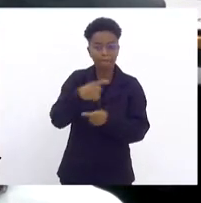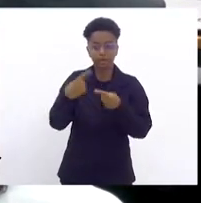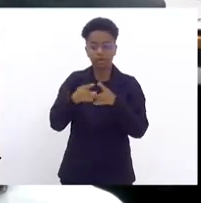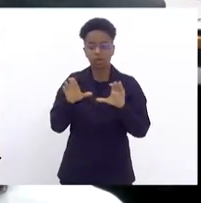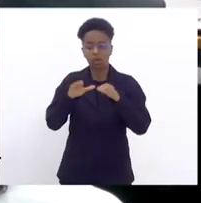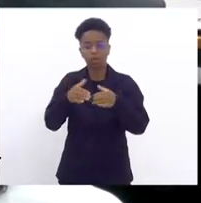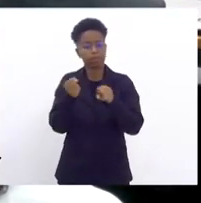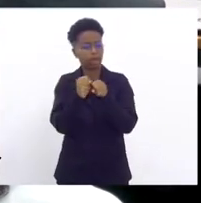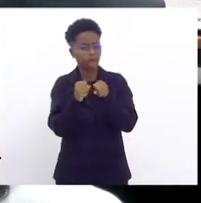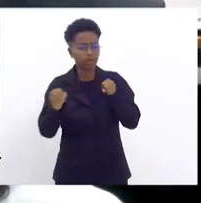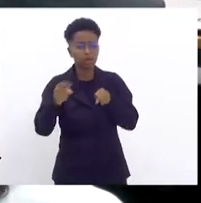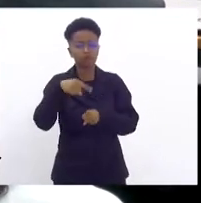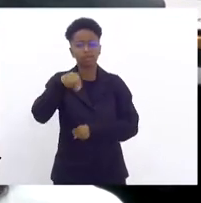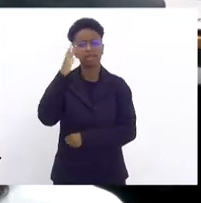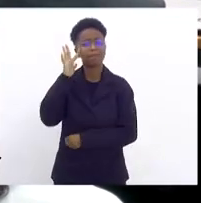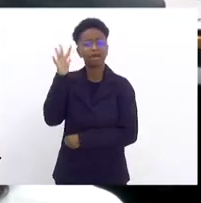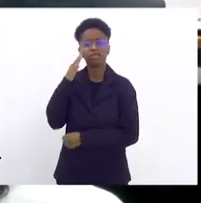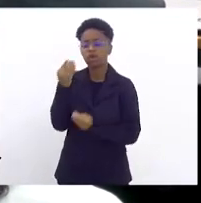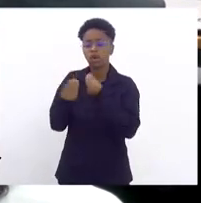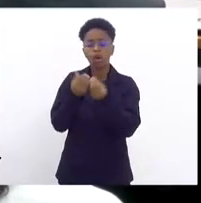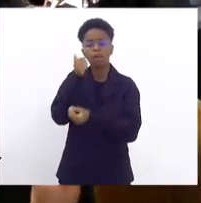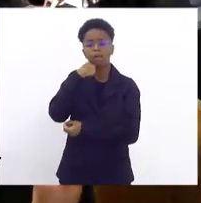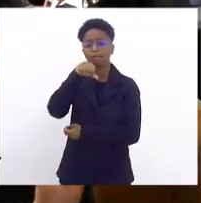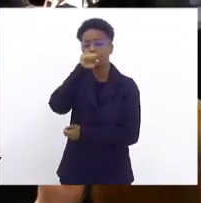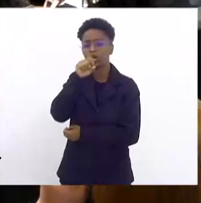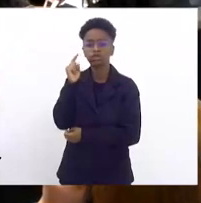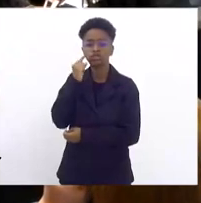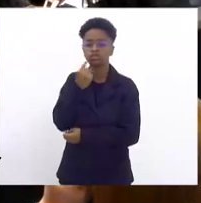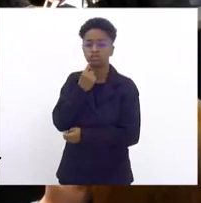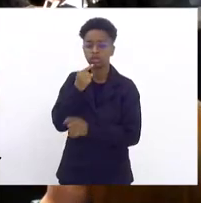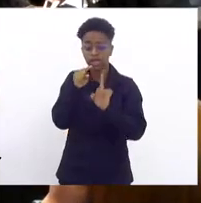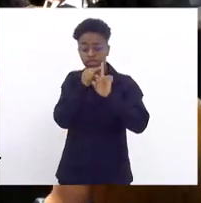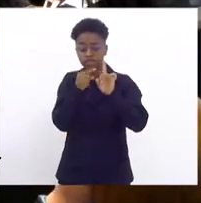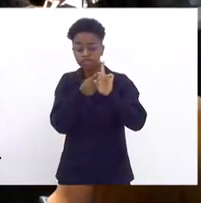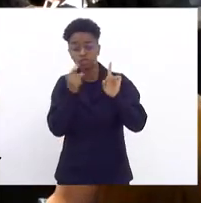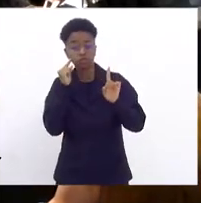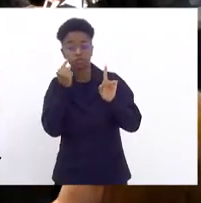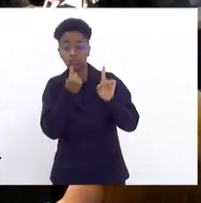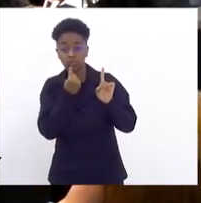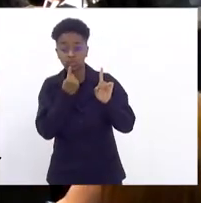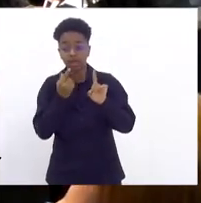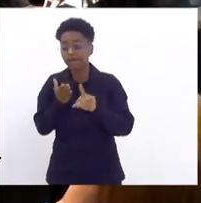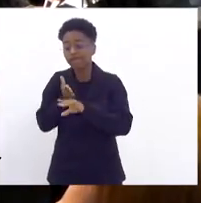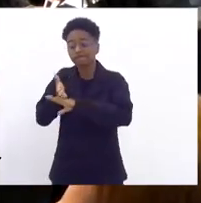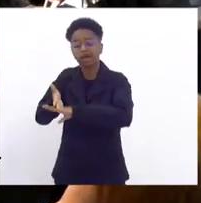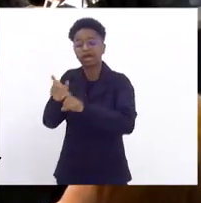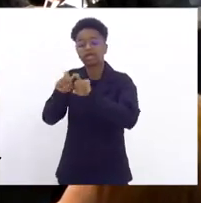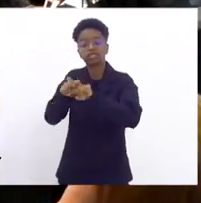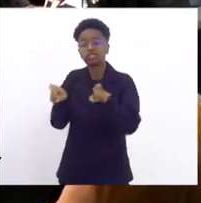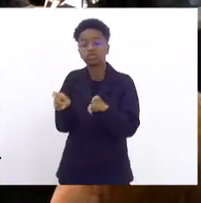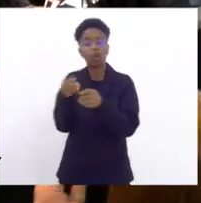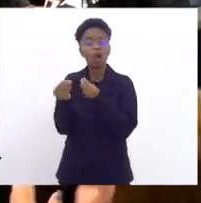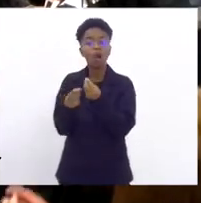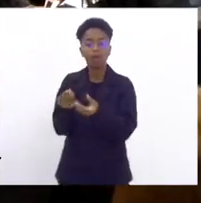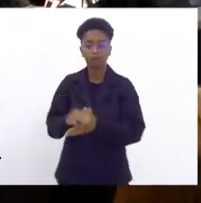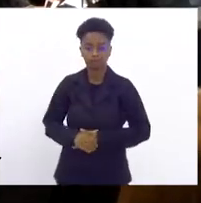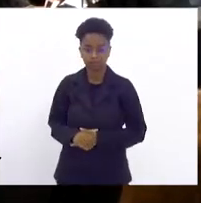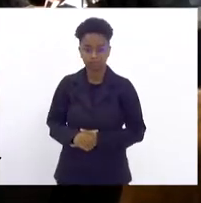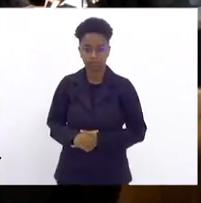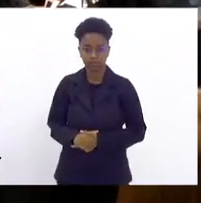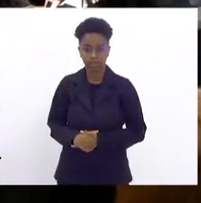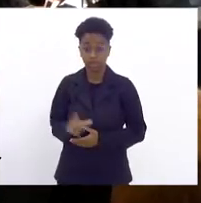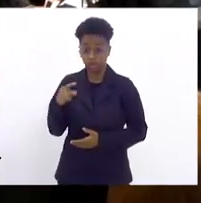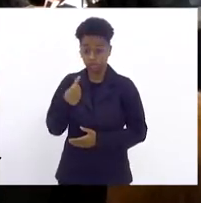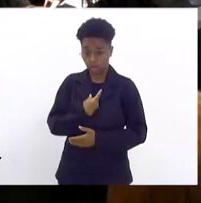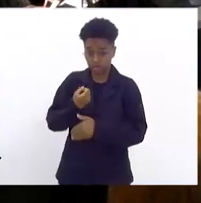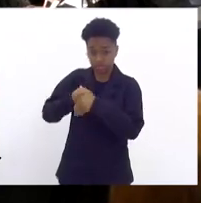imagina como é uma uma mãe surda uma gestante surda e na usina ecologista né quando nós geramos